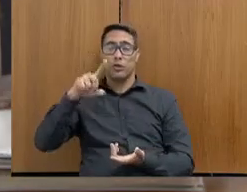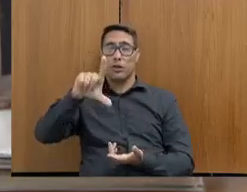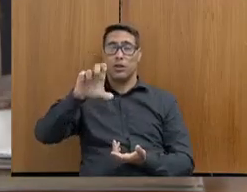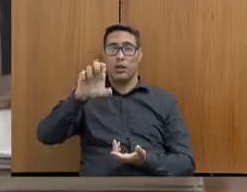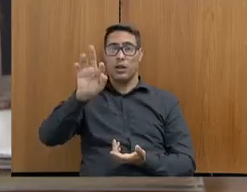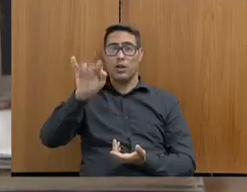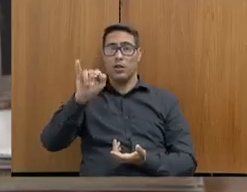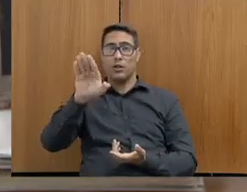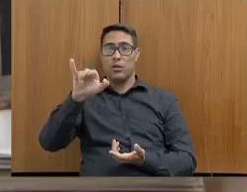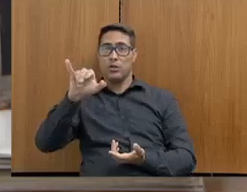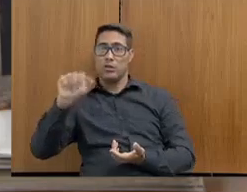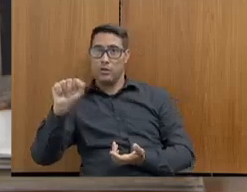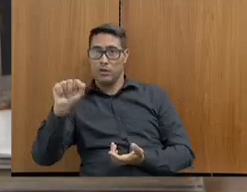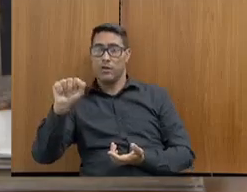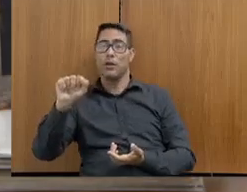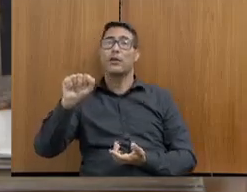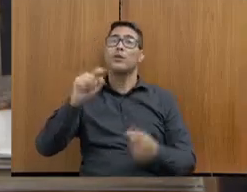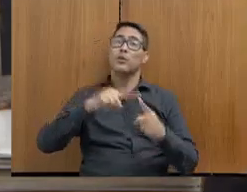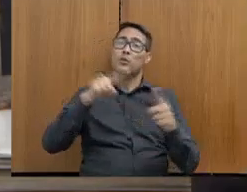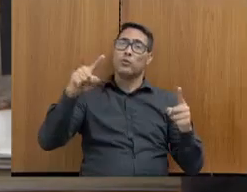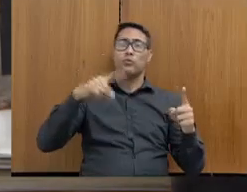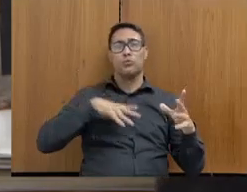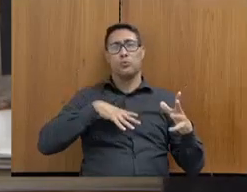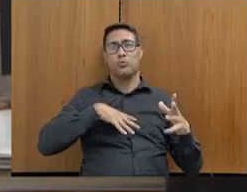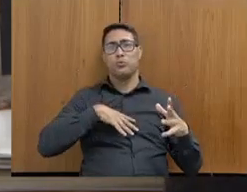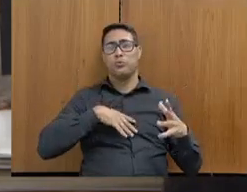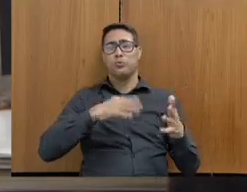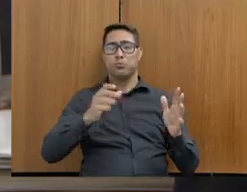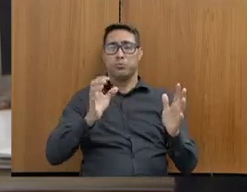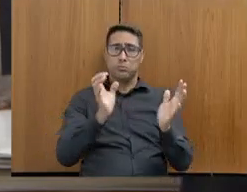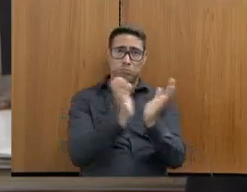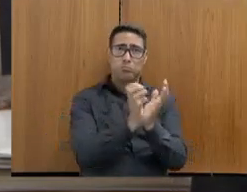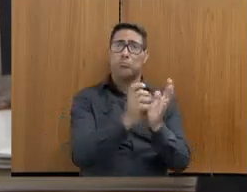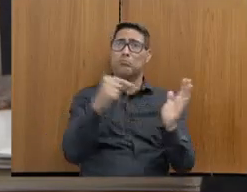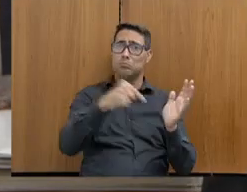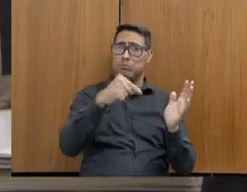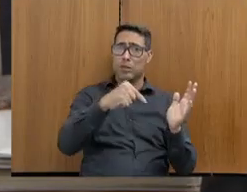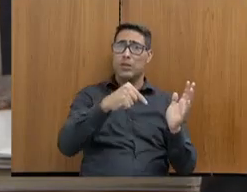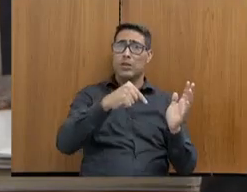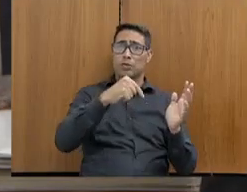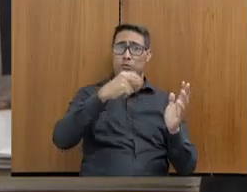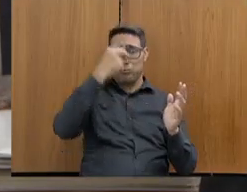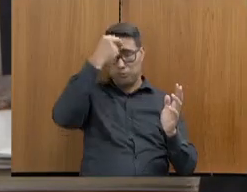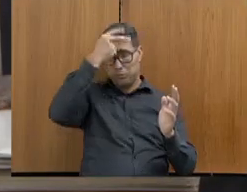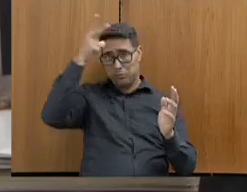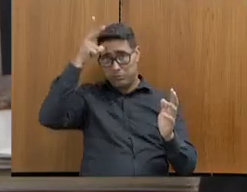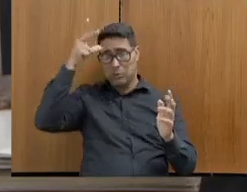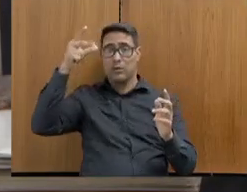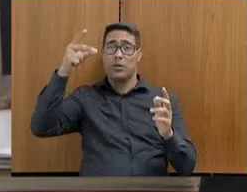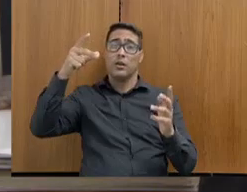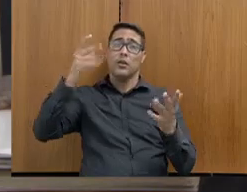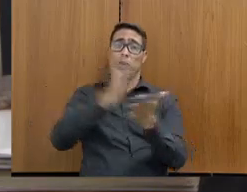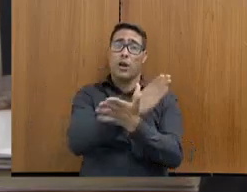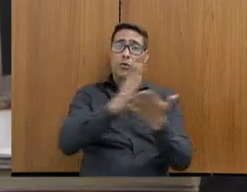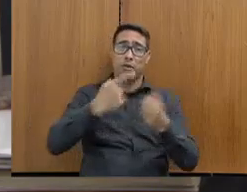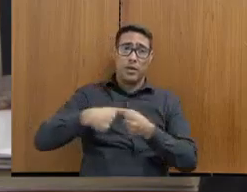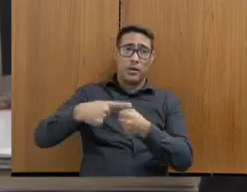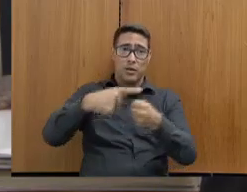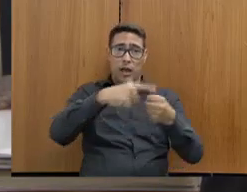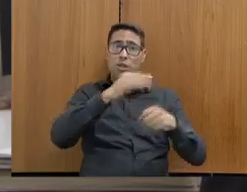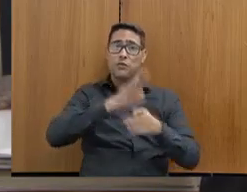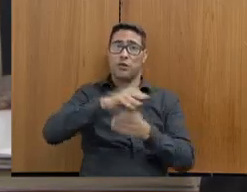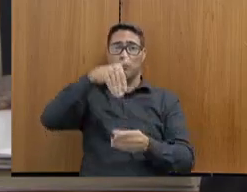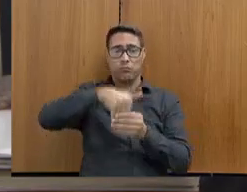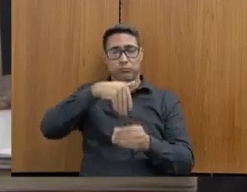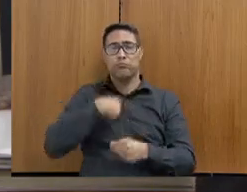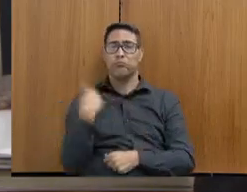por Minas Gerais dos municípios que ele é muito bem votado 92 municípios mas principalmente a minha região São Sebastião do Paraíso é